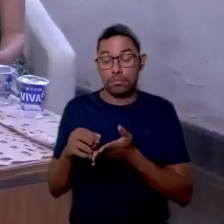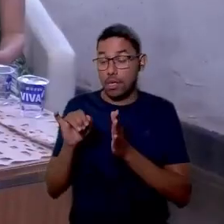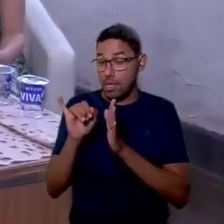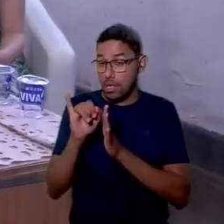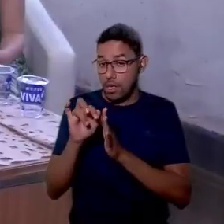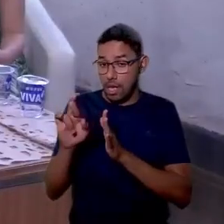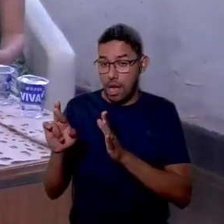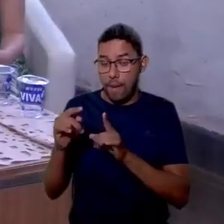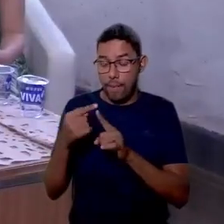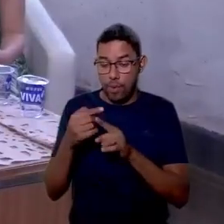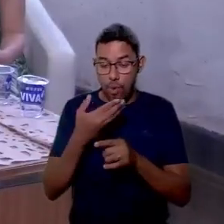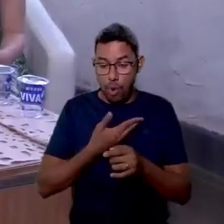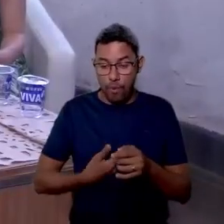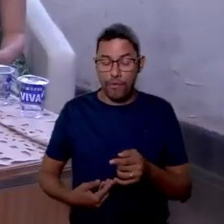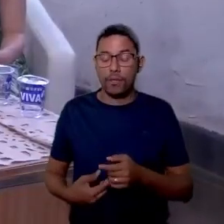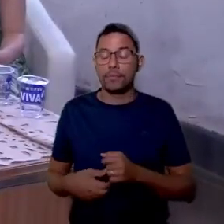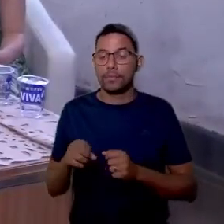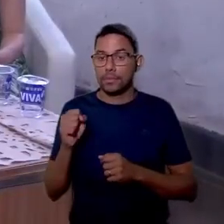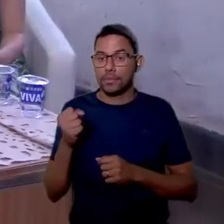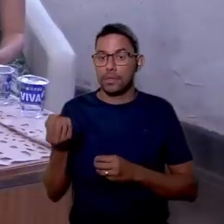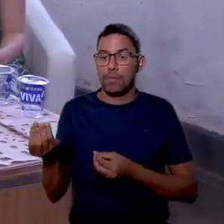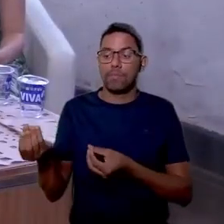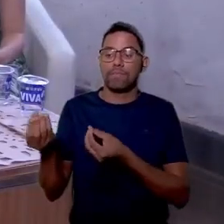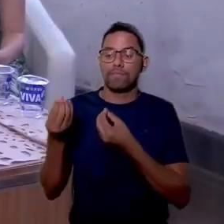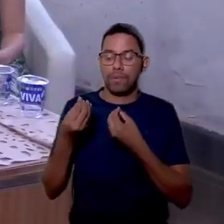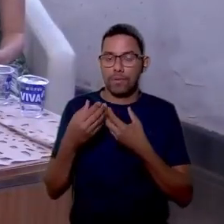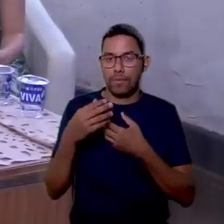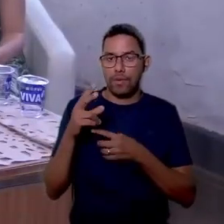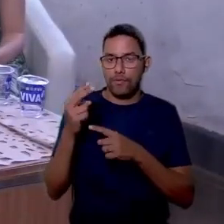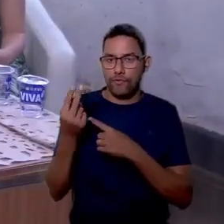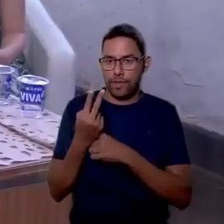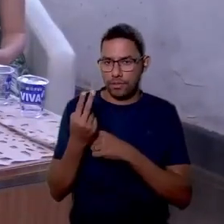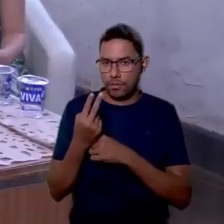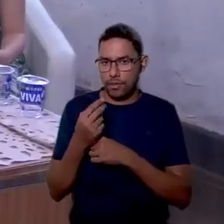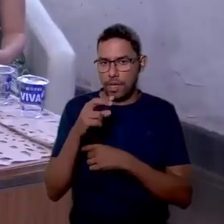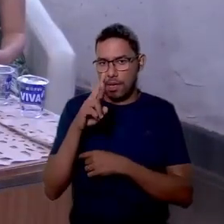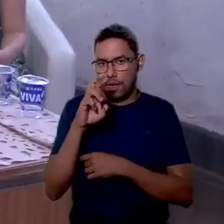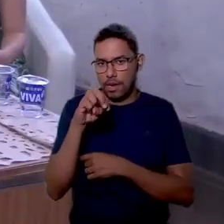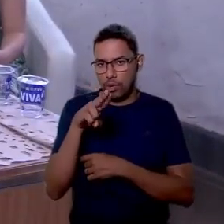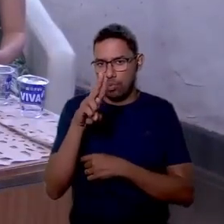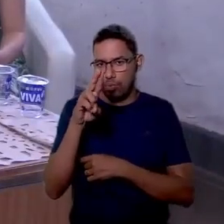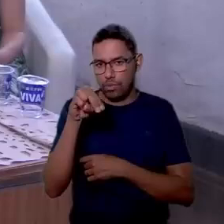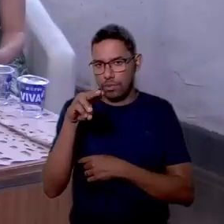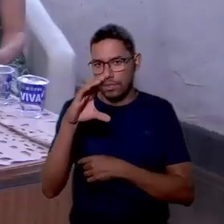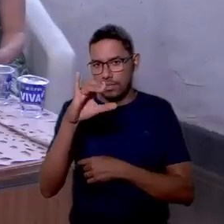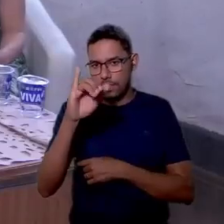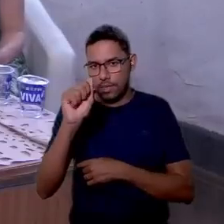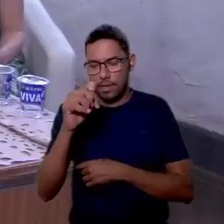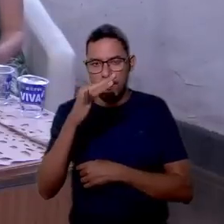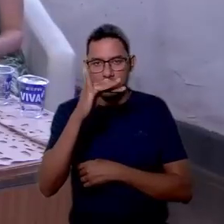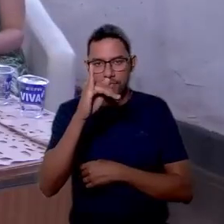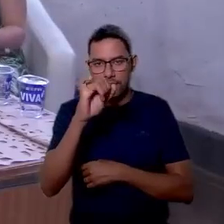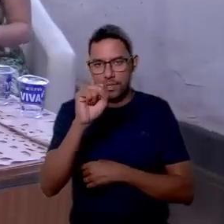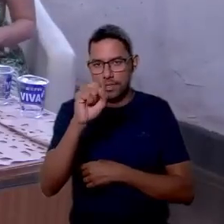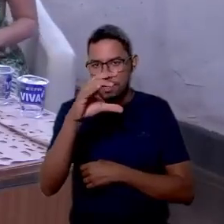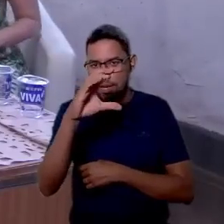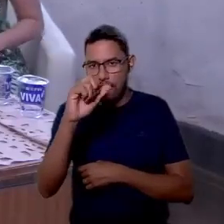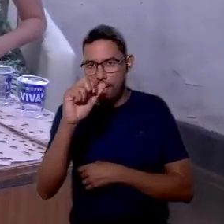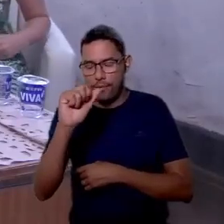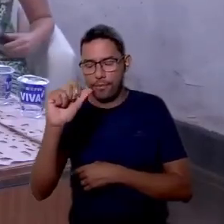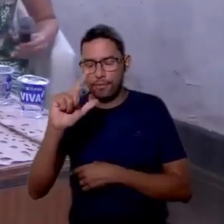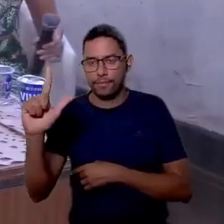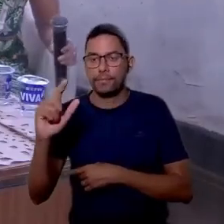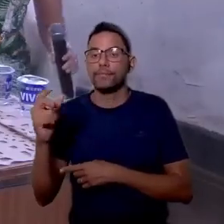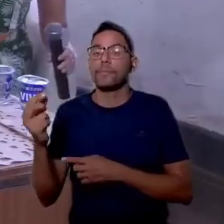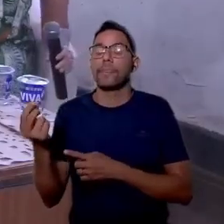renda, porque o governo me permite essa renúncia fiscal. Isso é renúncia fiscal. O governo está renunciando aquele